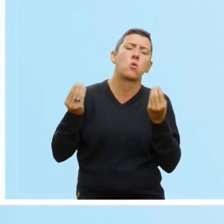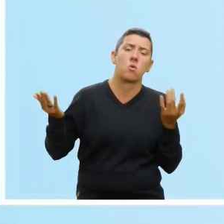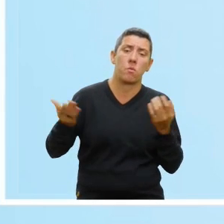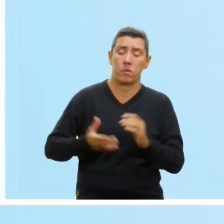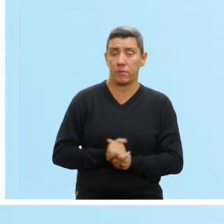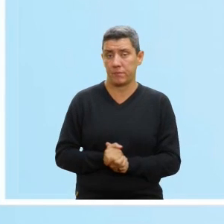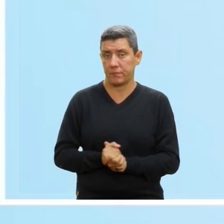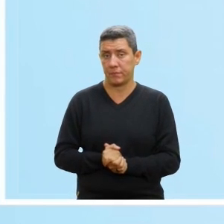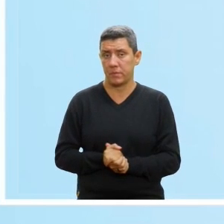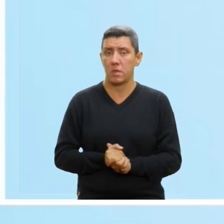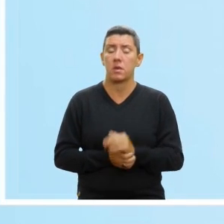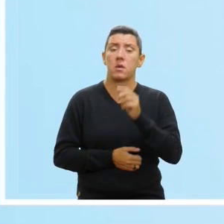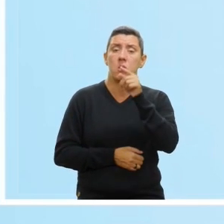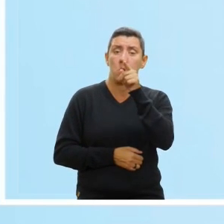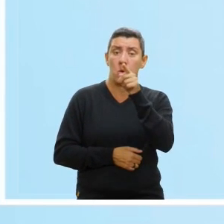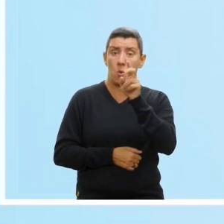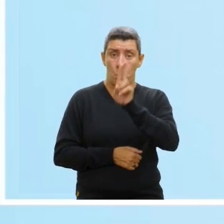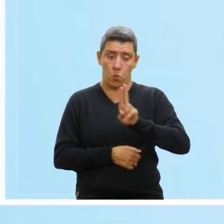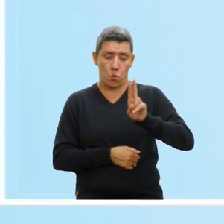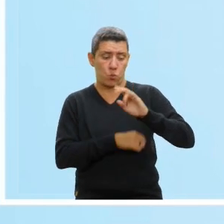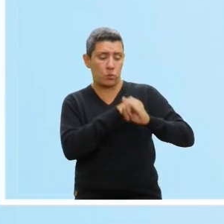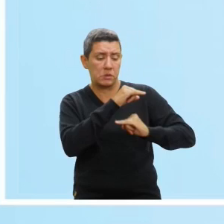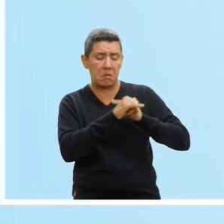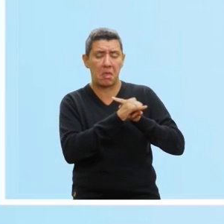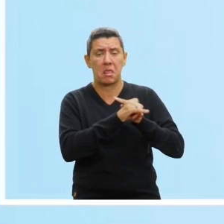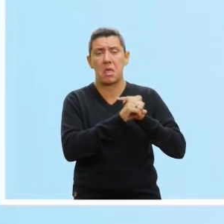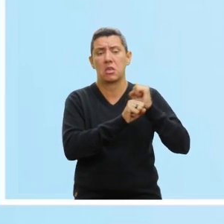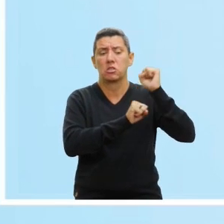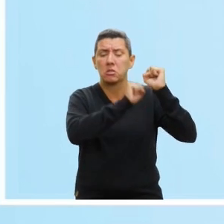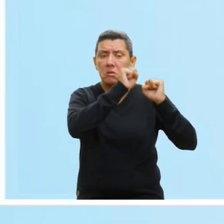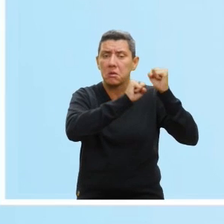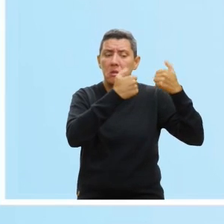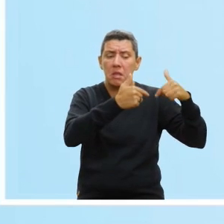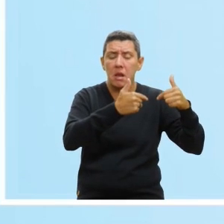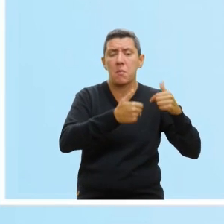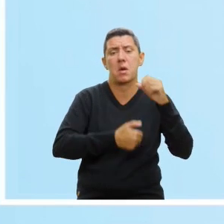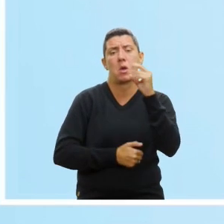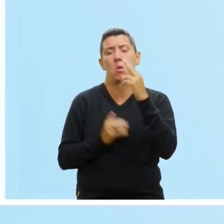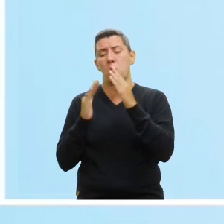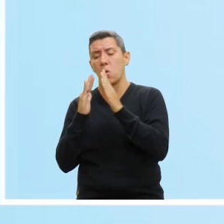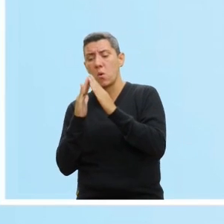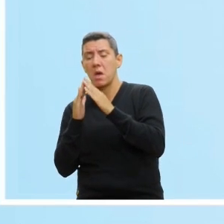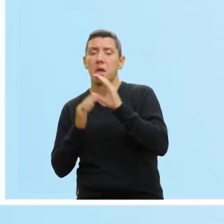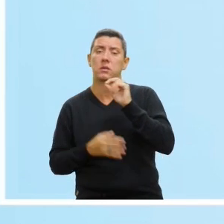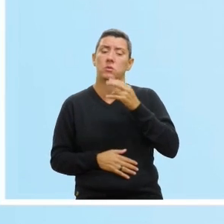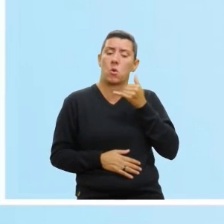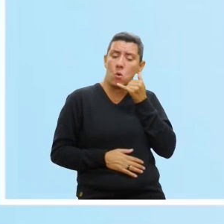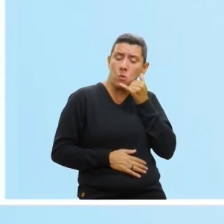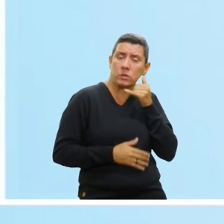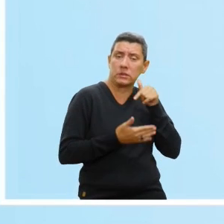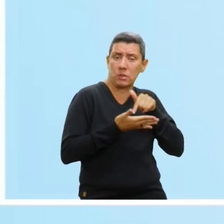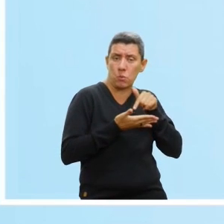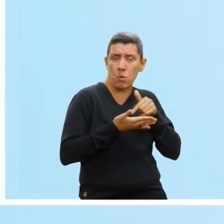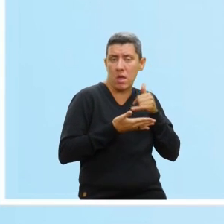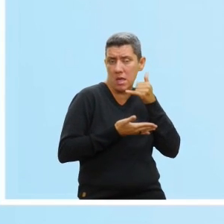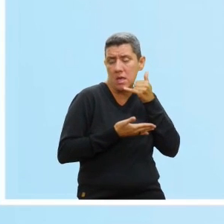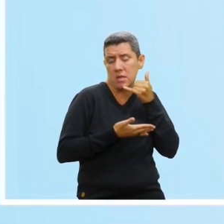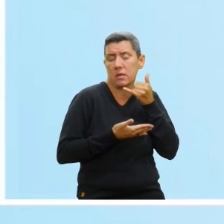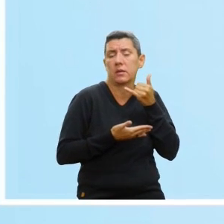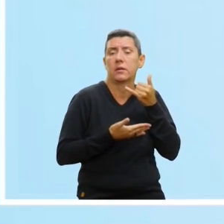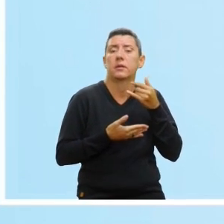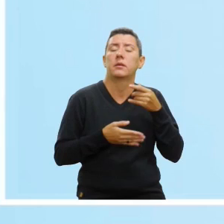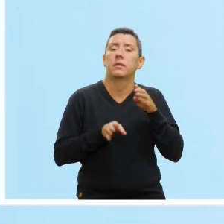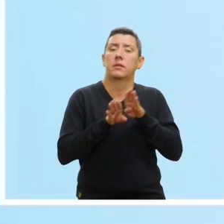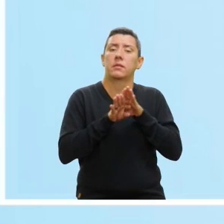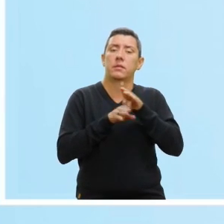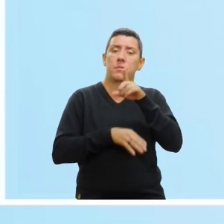usa internet, pode ser empresarial, residencial ou do seu celular, né? O exemplo do celular, o seu celular